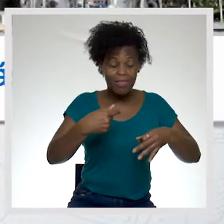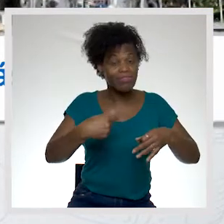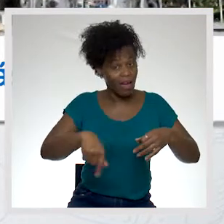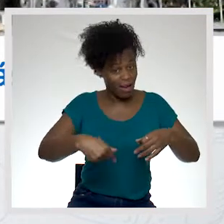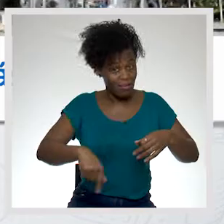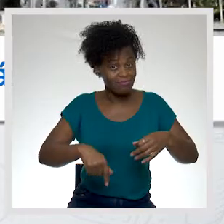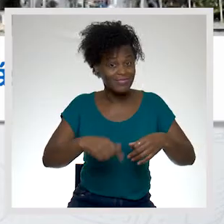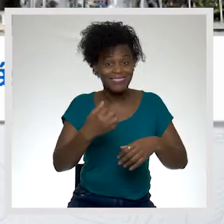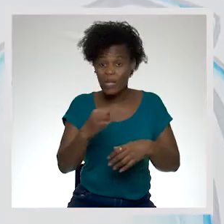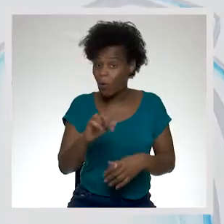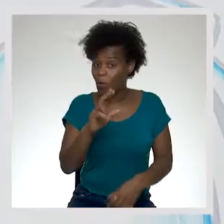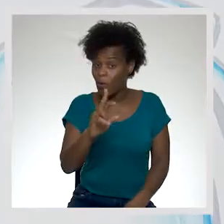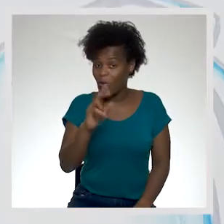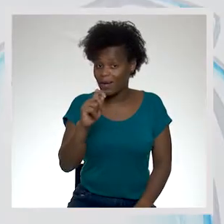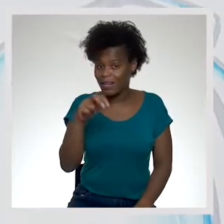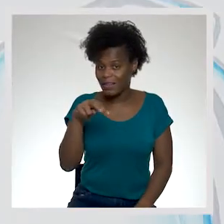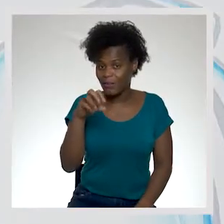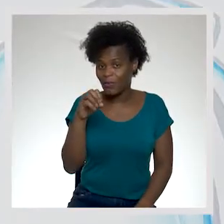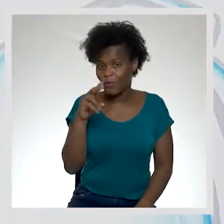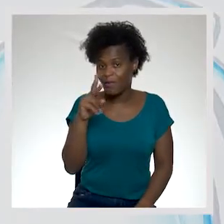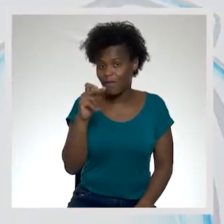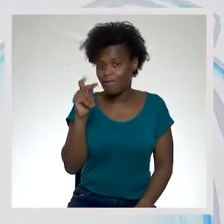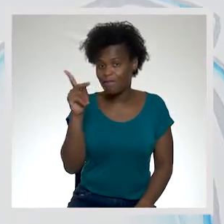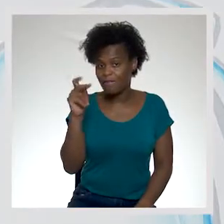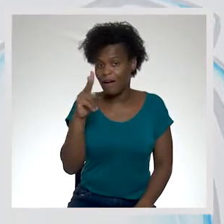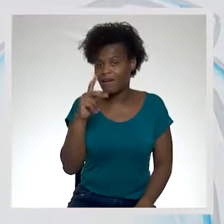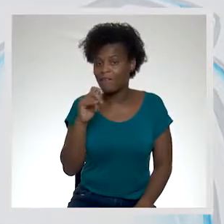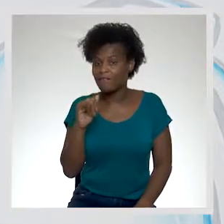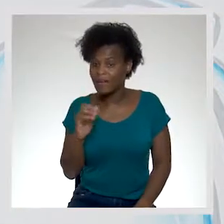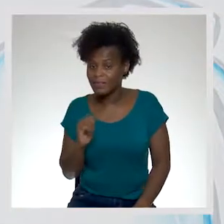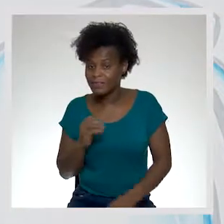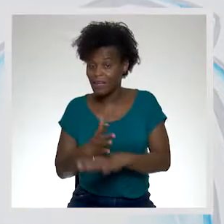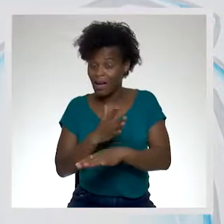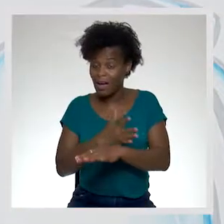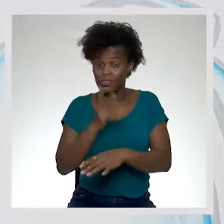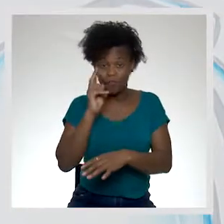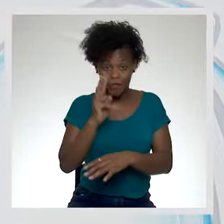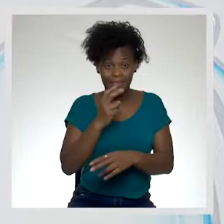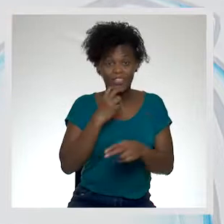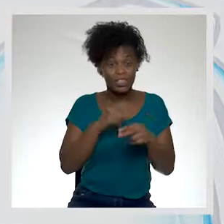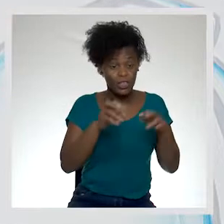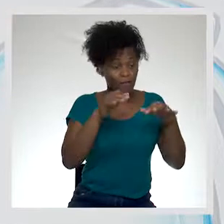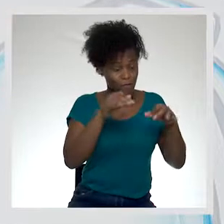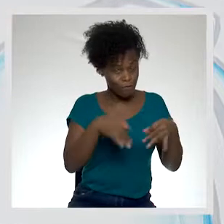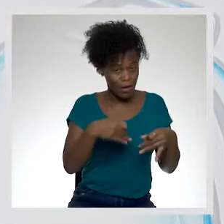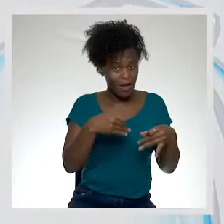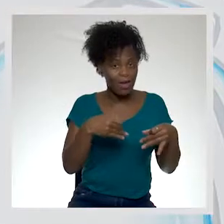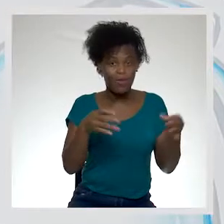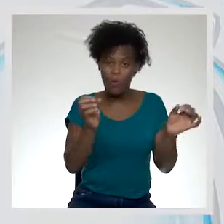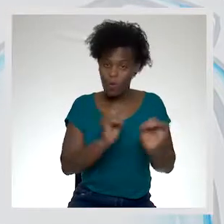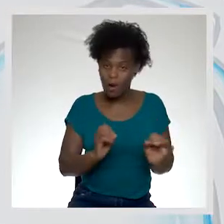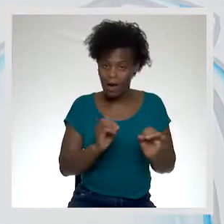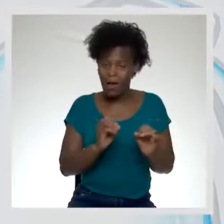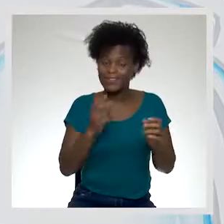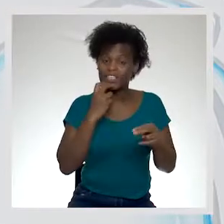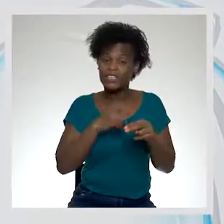nós sabemos, acabamos de ver agora, os recursos energéticos renováveis, as energias limpas. Os